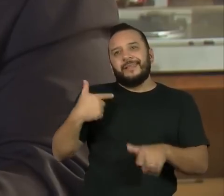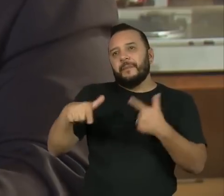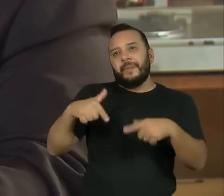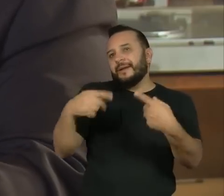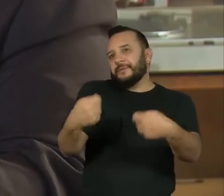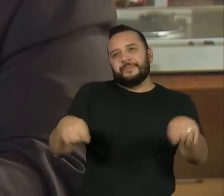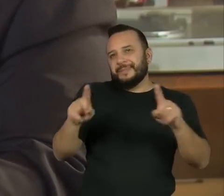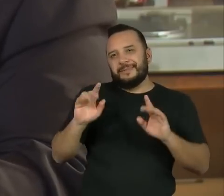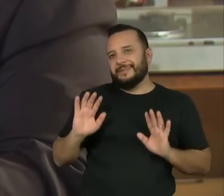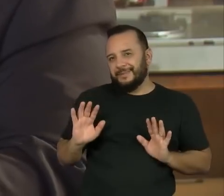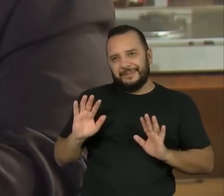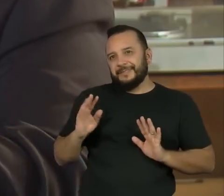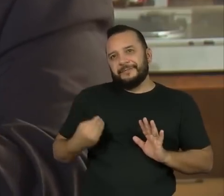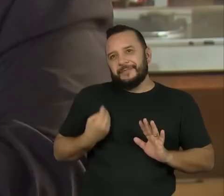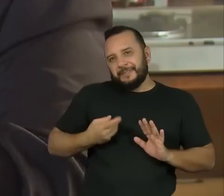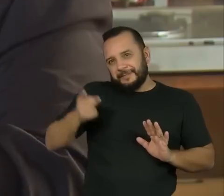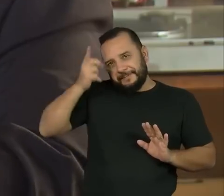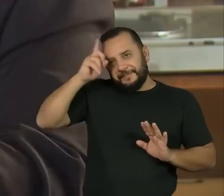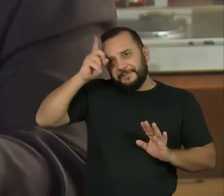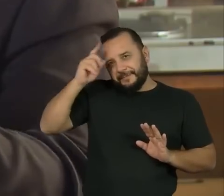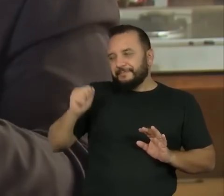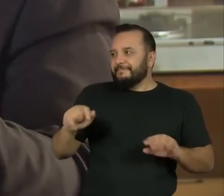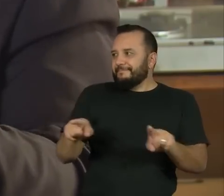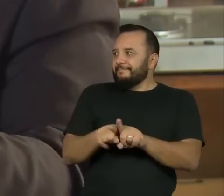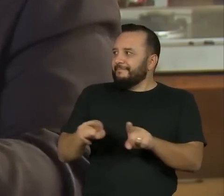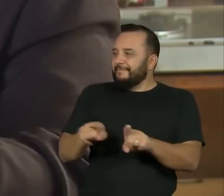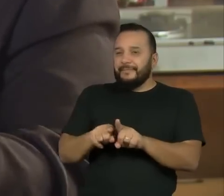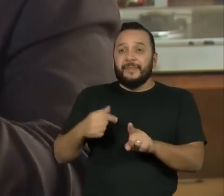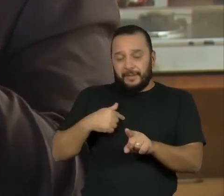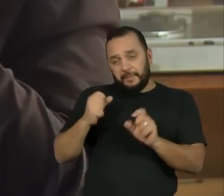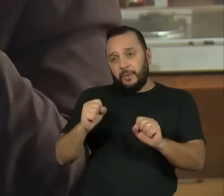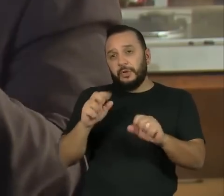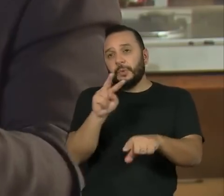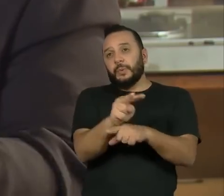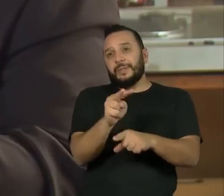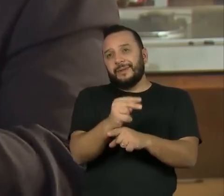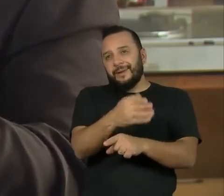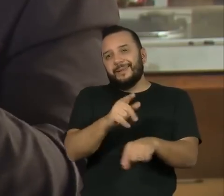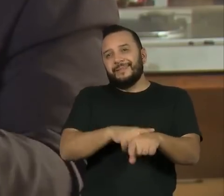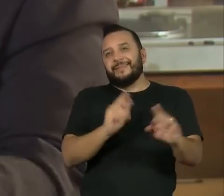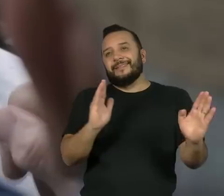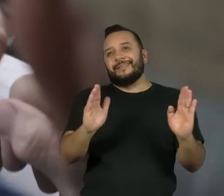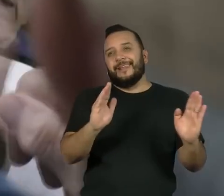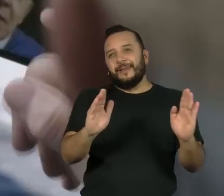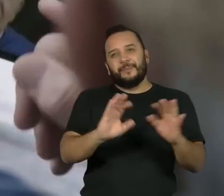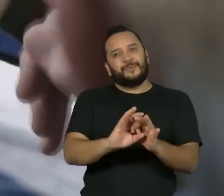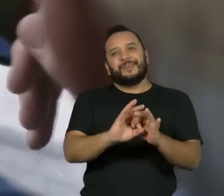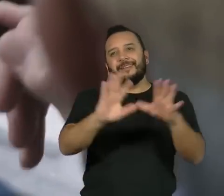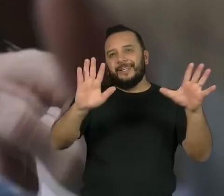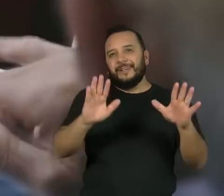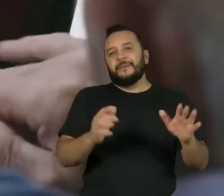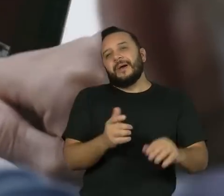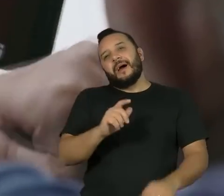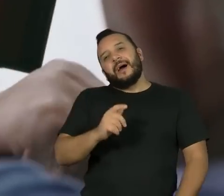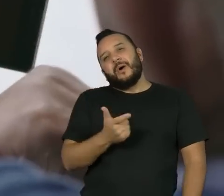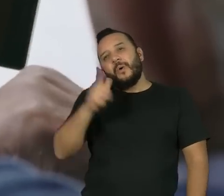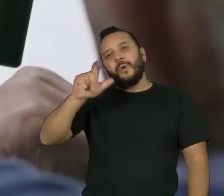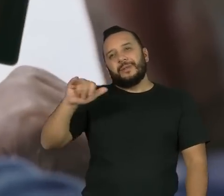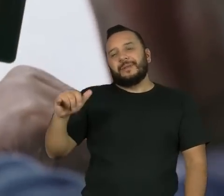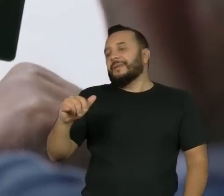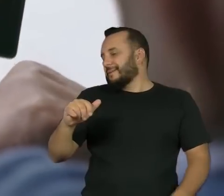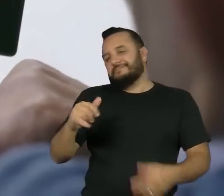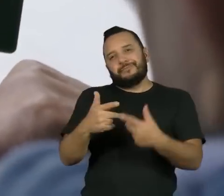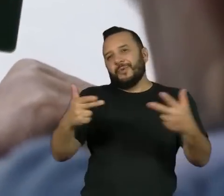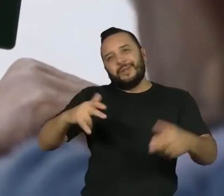trabalho no cotidiano, que ela poderá ser cuidada e terá tempo liberado para outras coisas. Como isso em